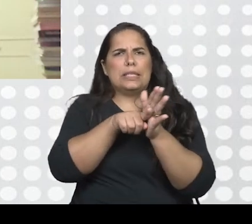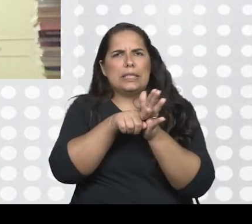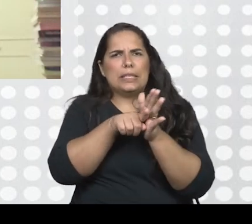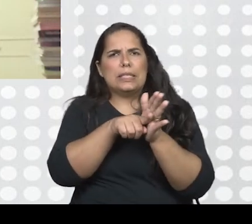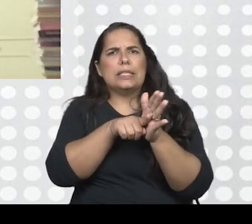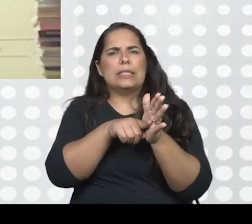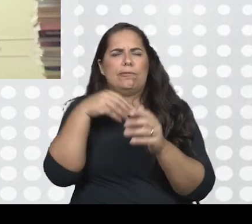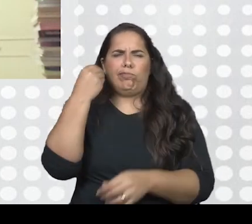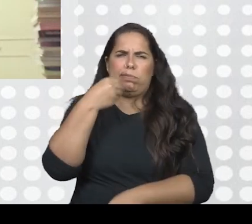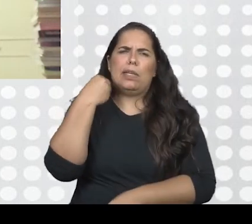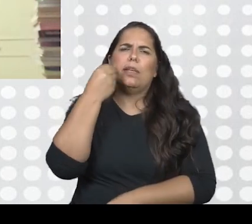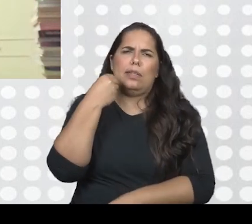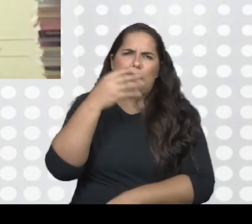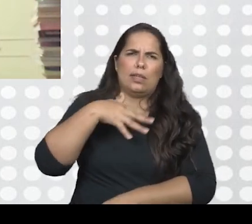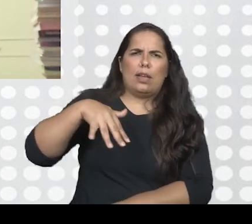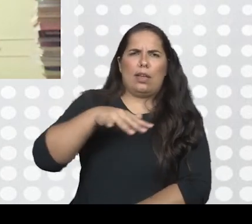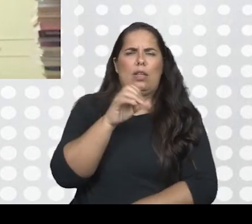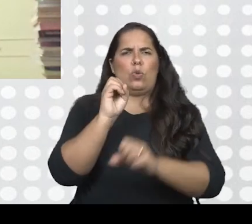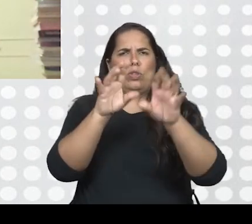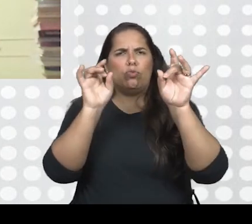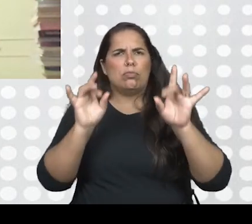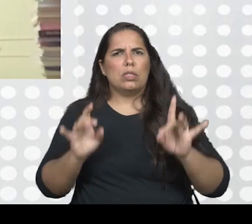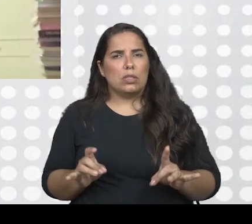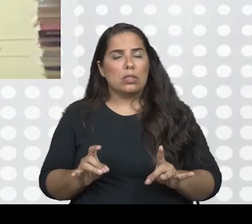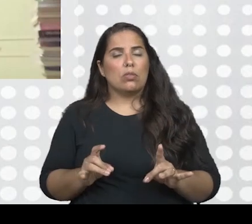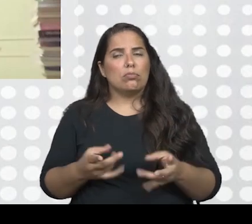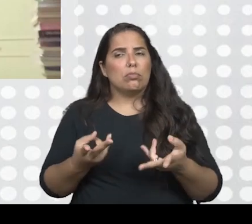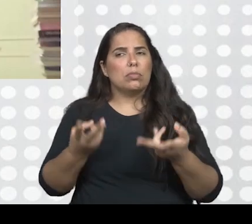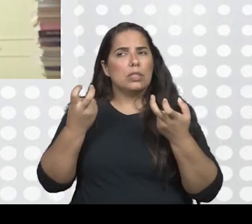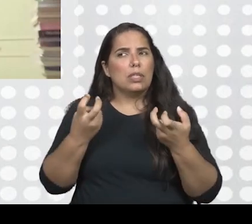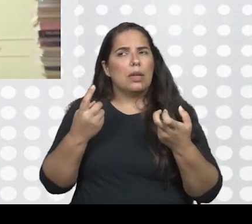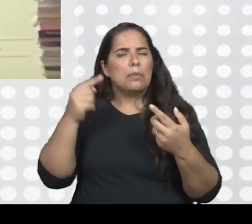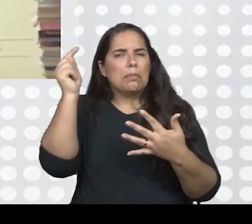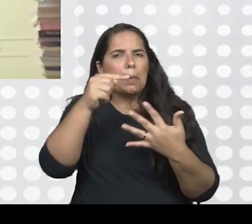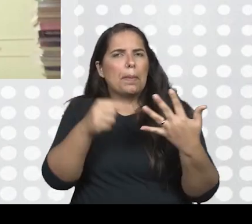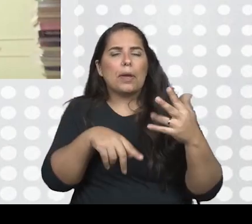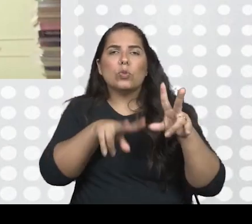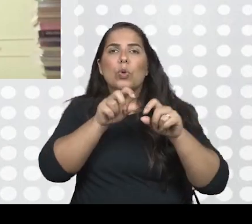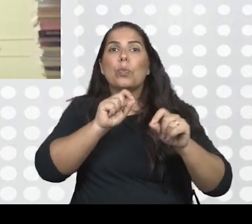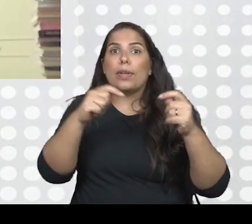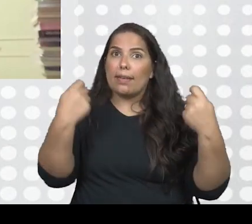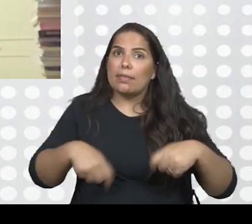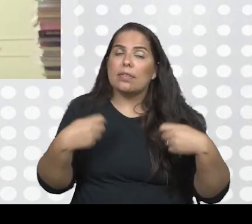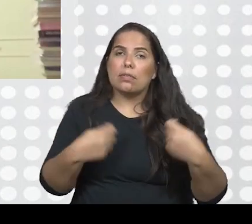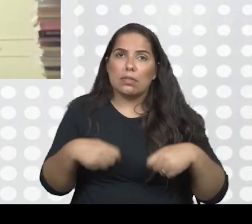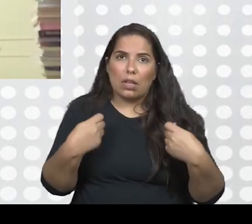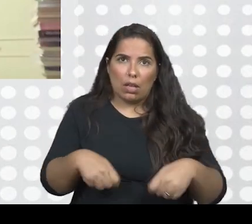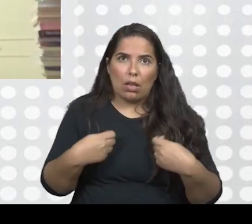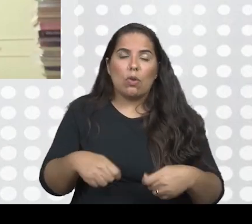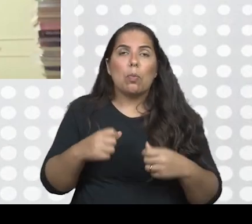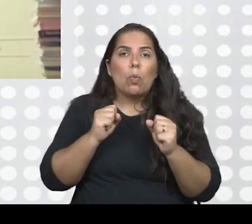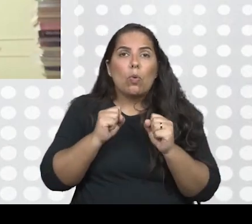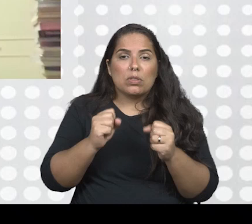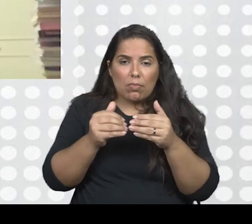sua vasta experiência no campo da educação especial revelam ou apontam sobre o que é necessário para que